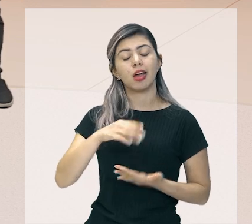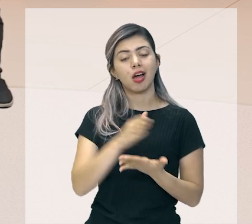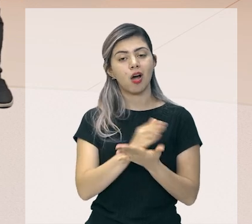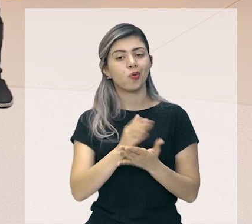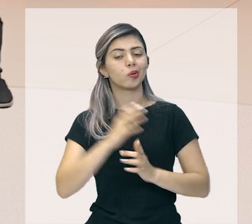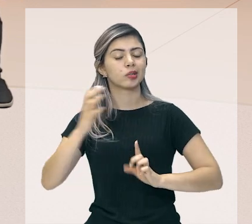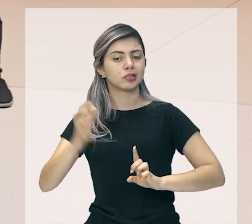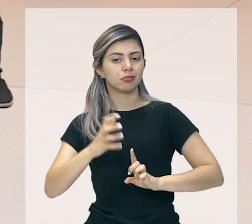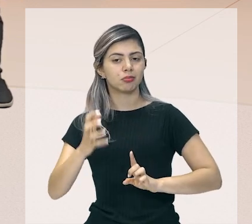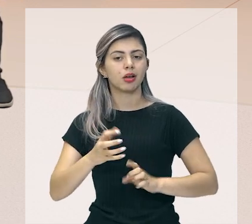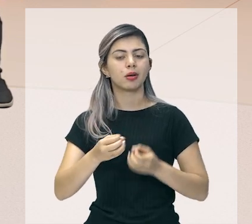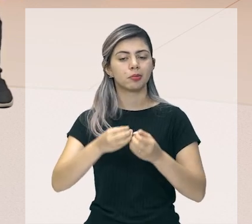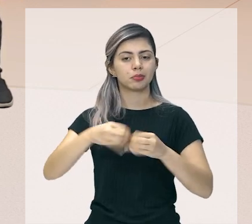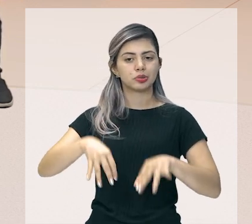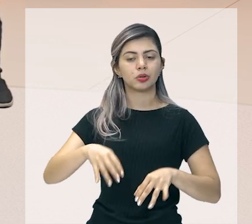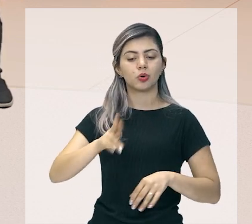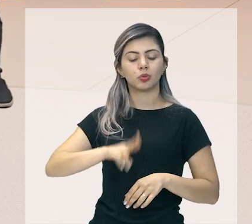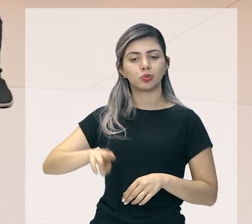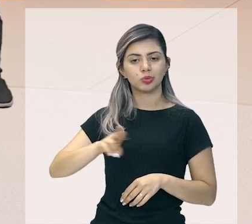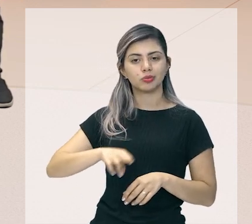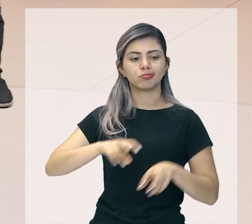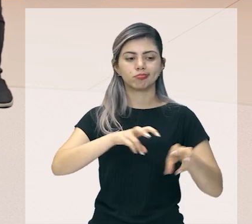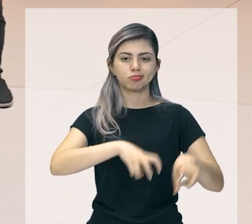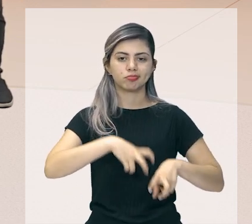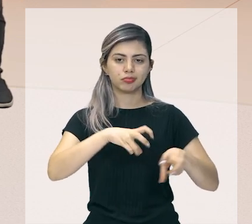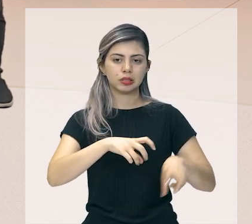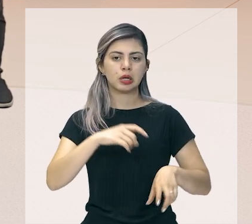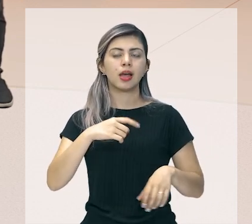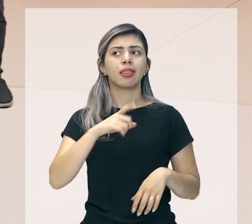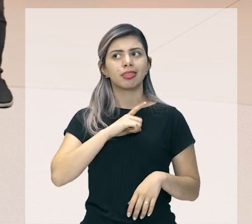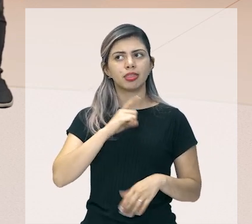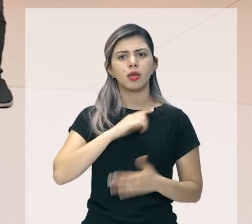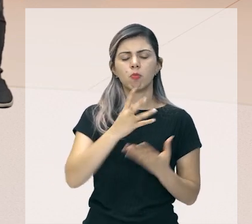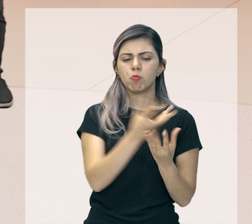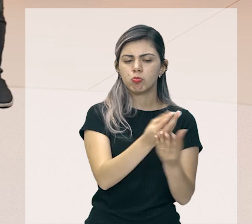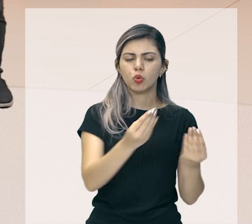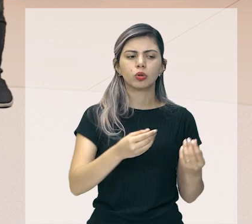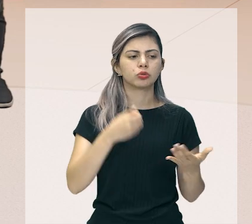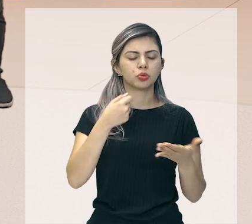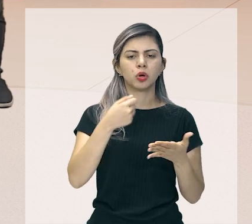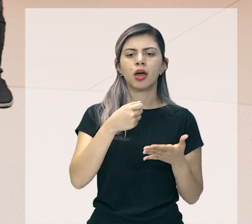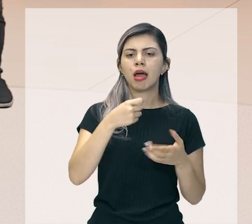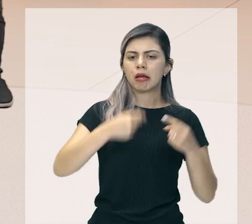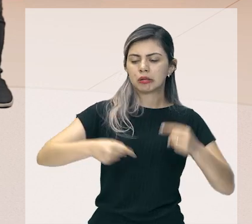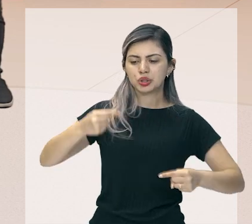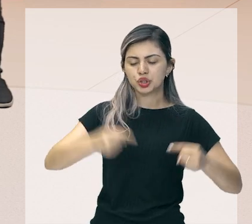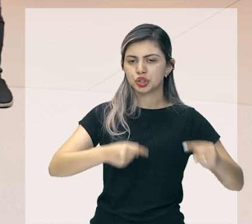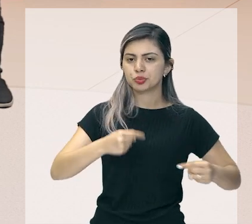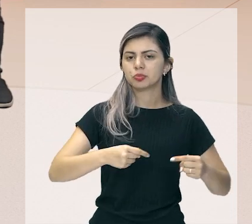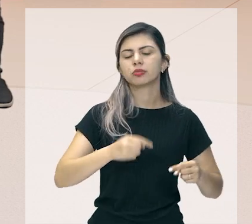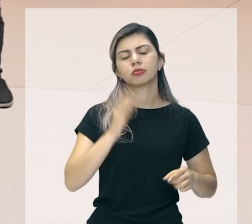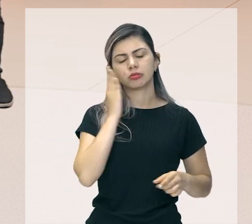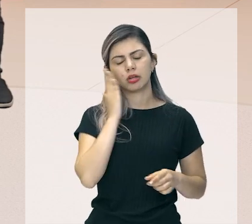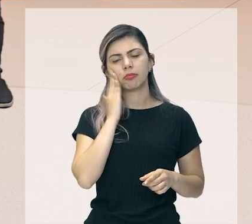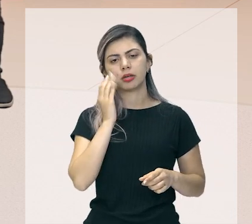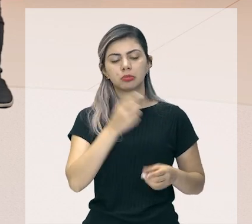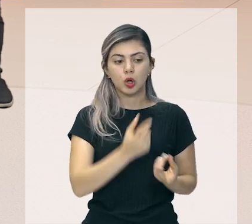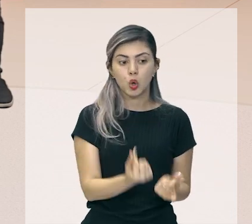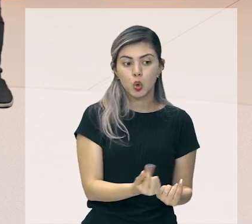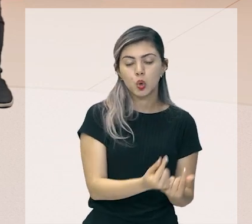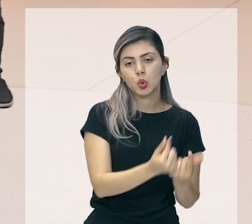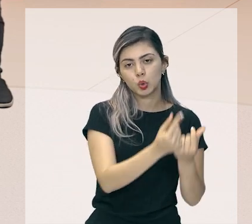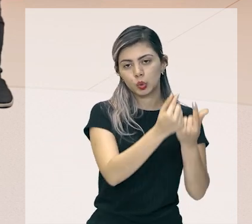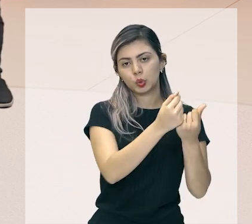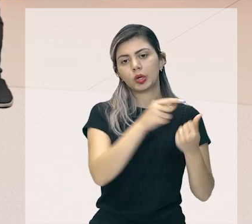impactos que ocorrem a partir do uso do agronegócio. Tem muita gente que defende o agronegócio, claro, né? É muito lucro. O Brasil, inclusive, teve uma